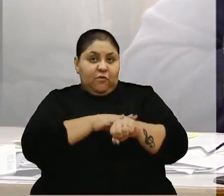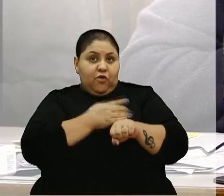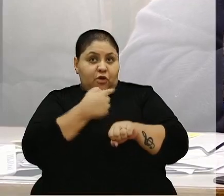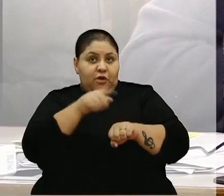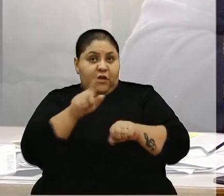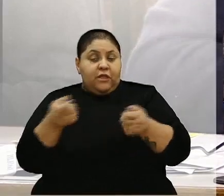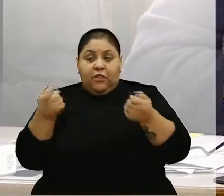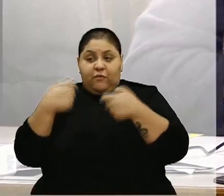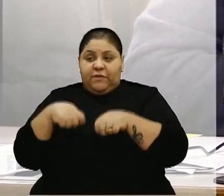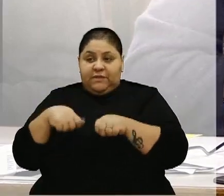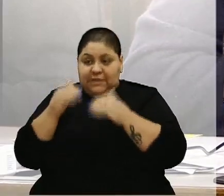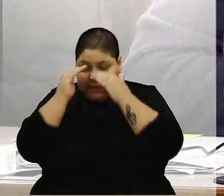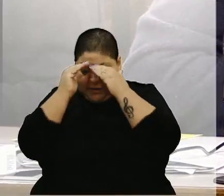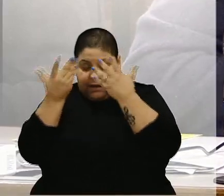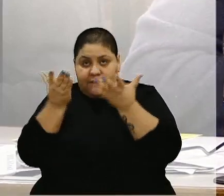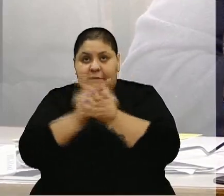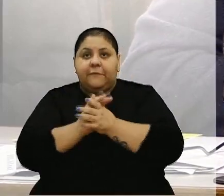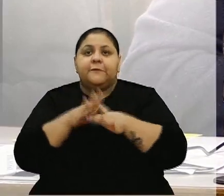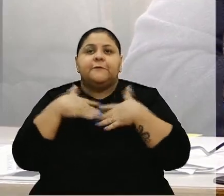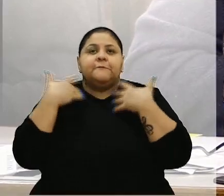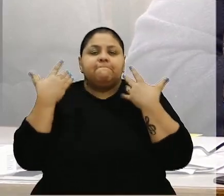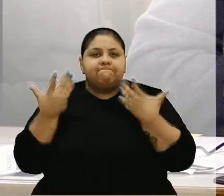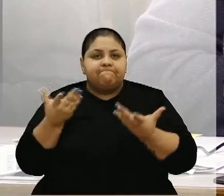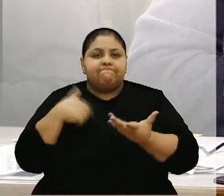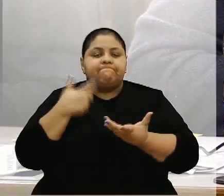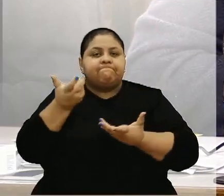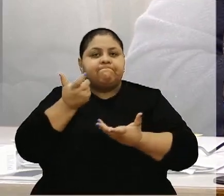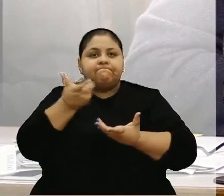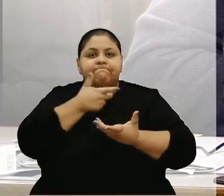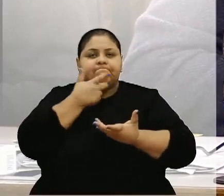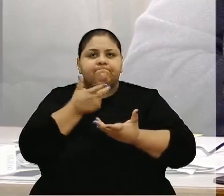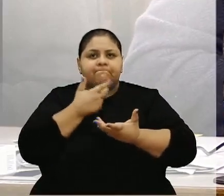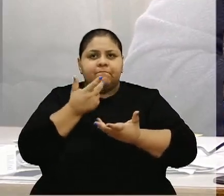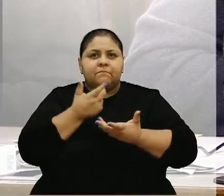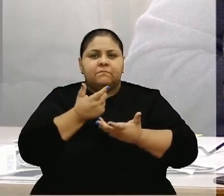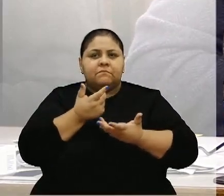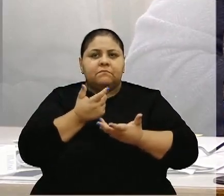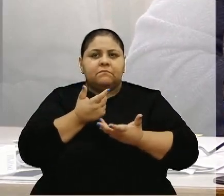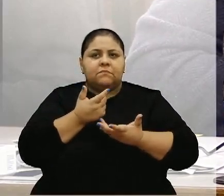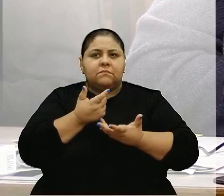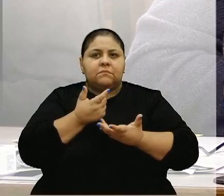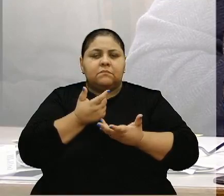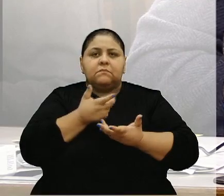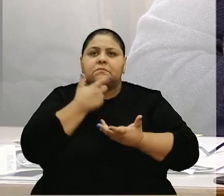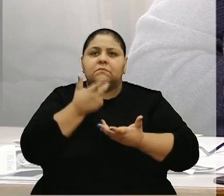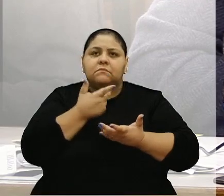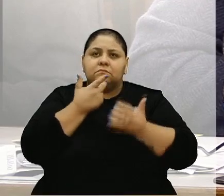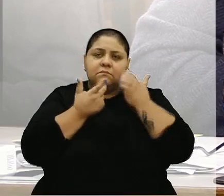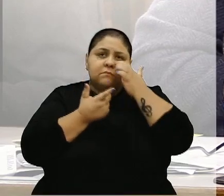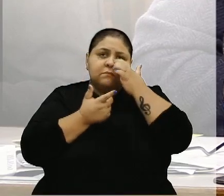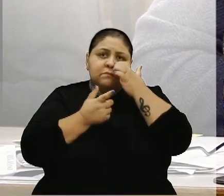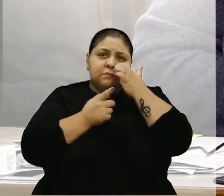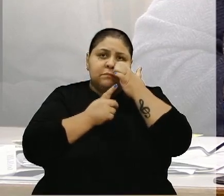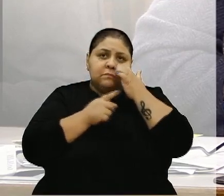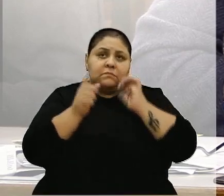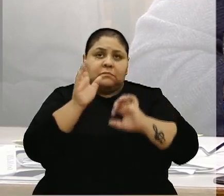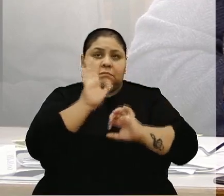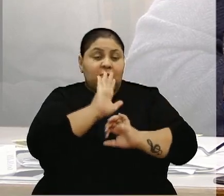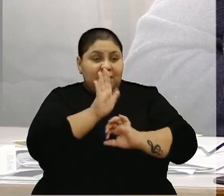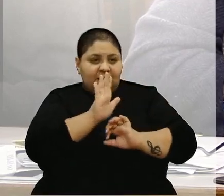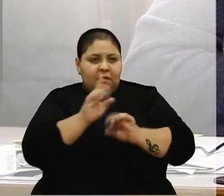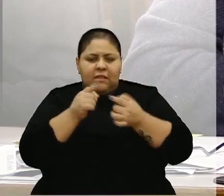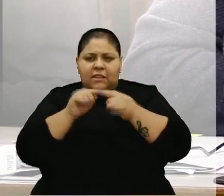precisa. Bom, mas vereador, eu quero dizer que se sua fala do senhor não seja um adeus, né, mas um até